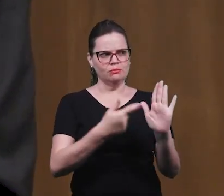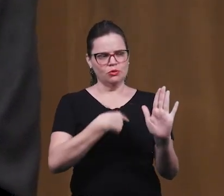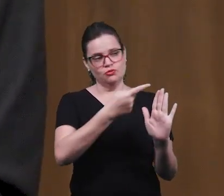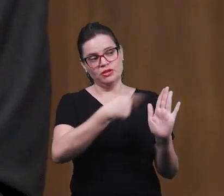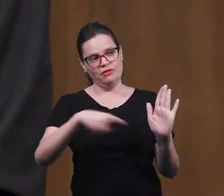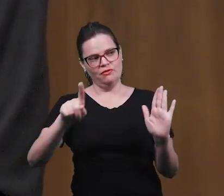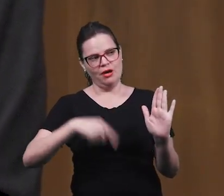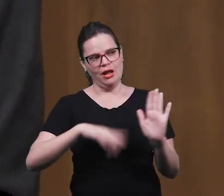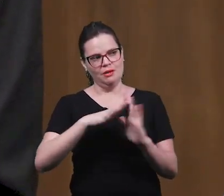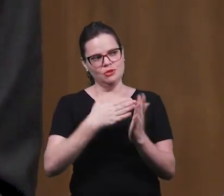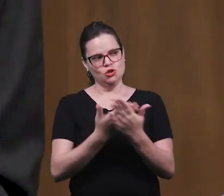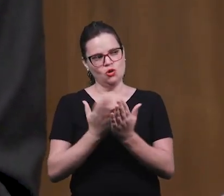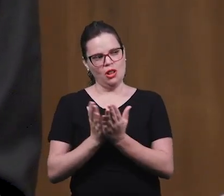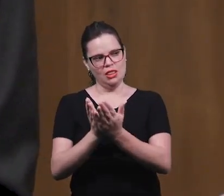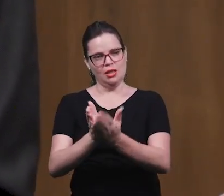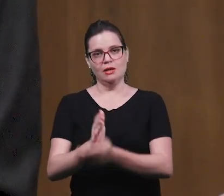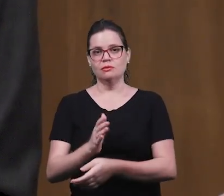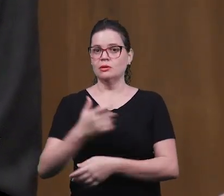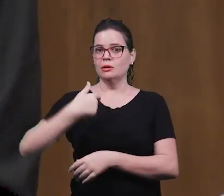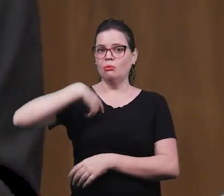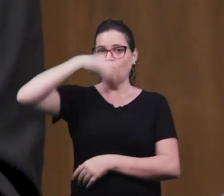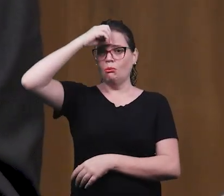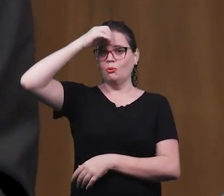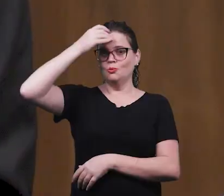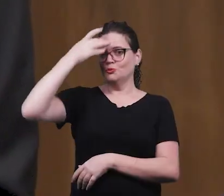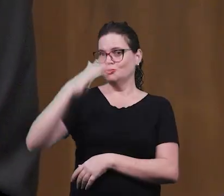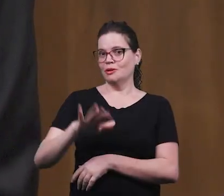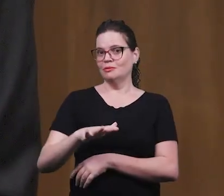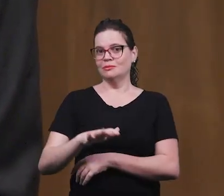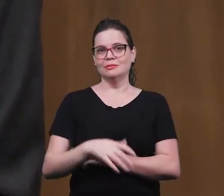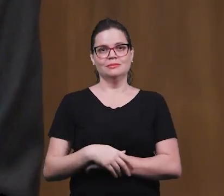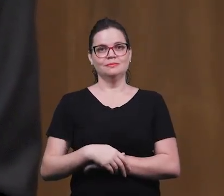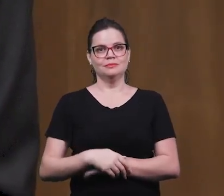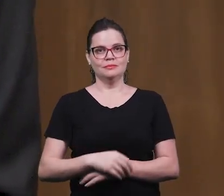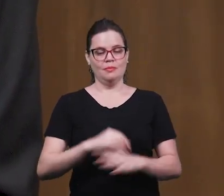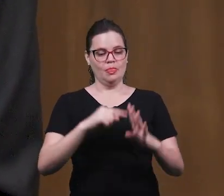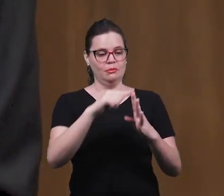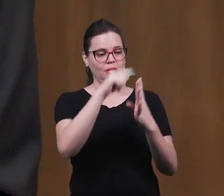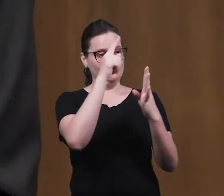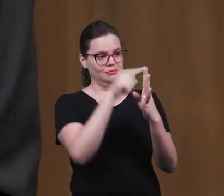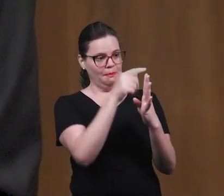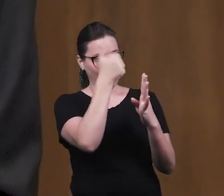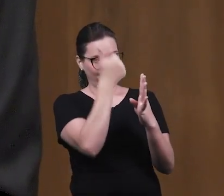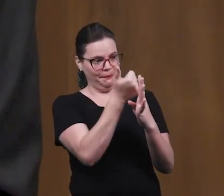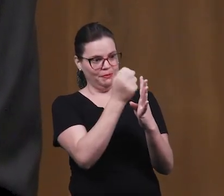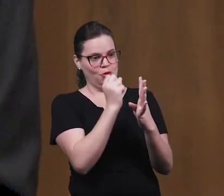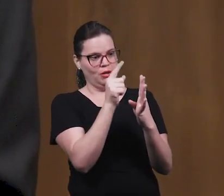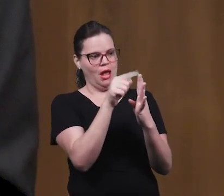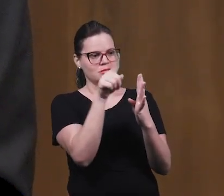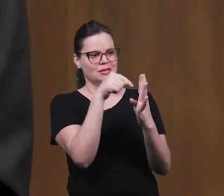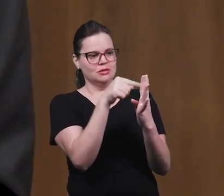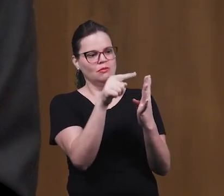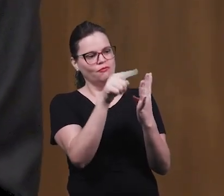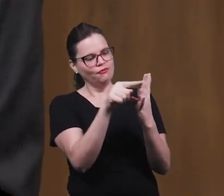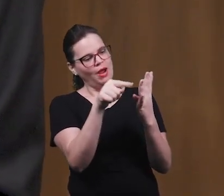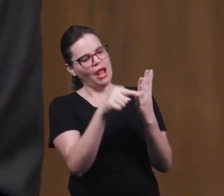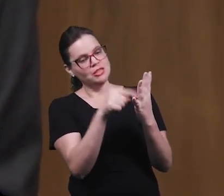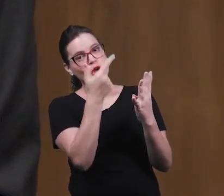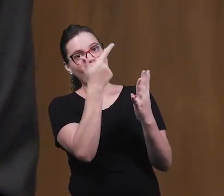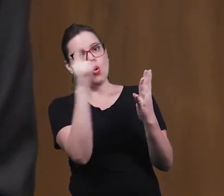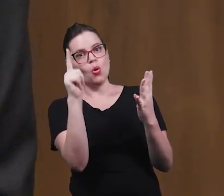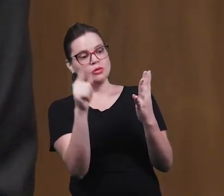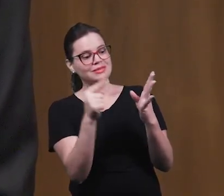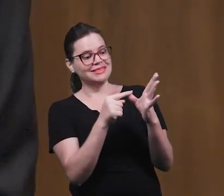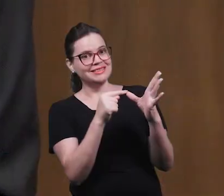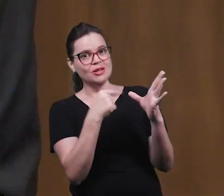chamado. Mas eu não sabia, assim, tinham 2 colegas ainda na minha frente, né, mas eu